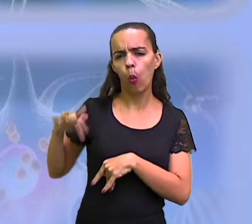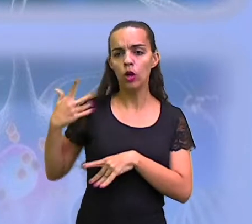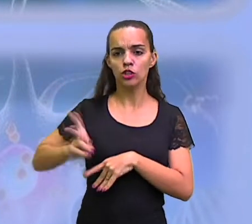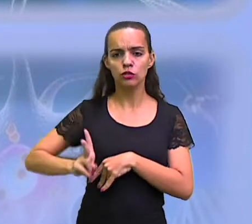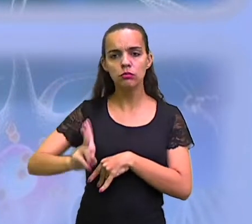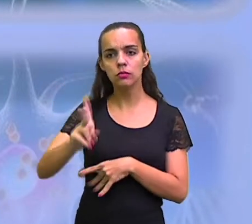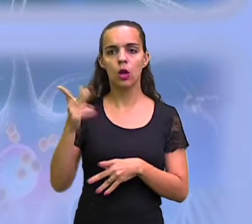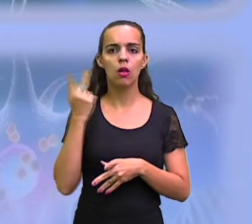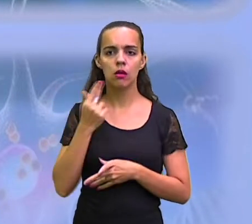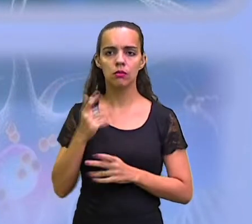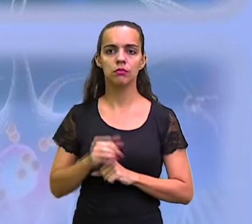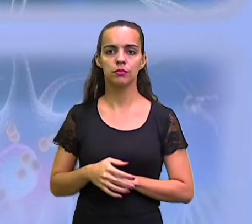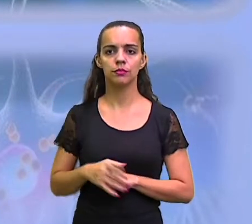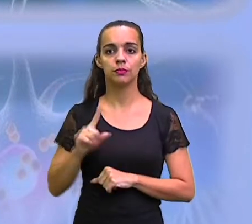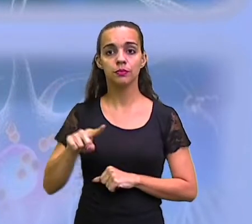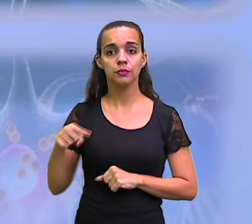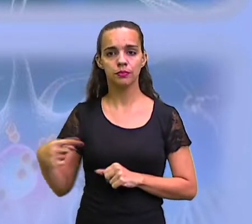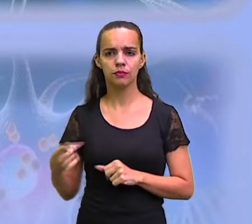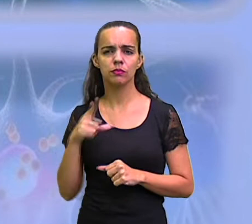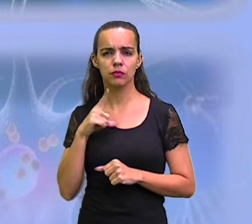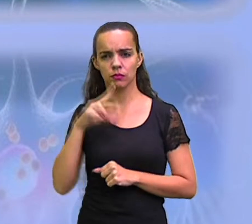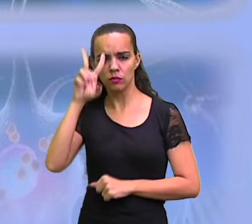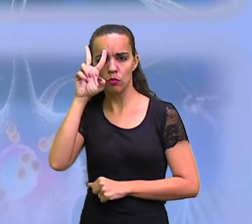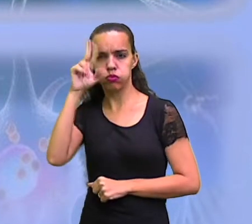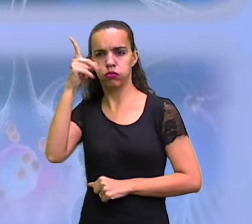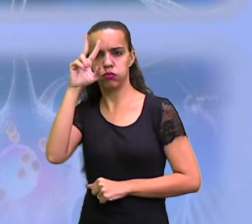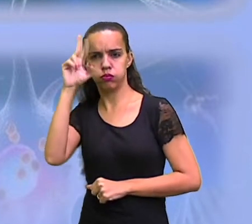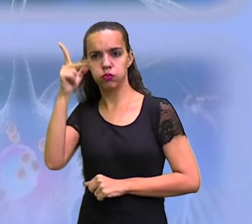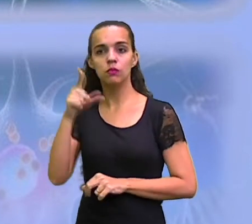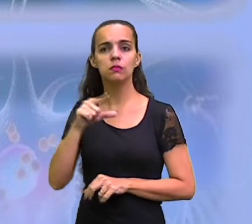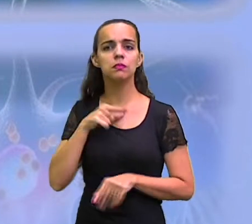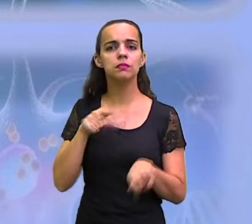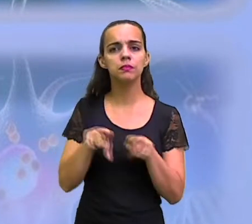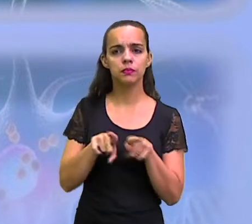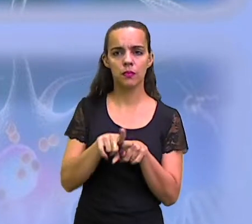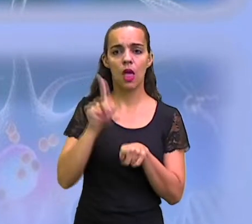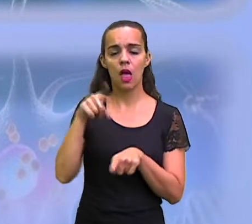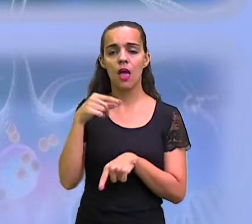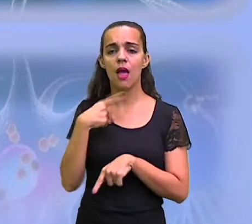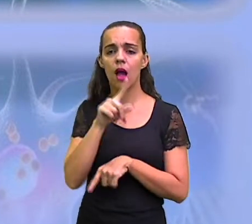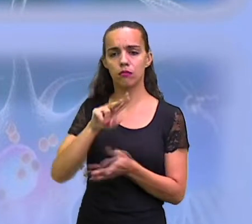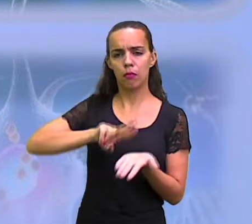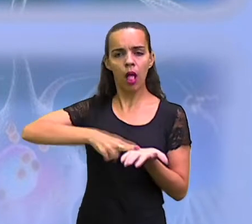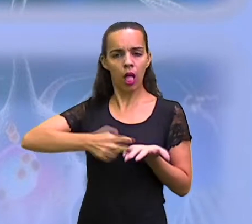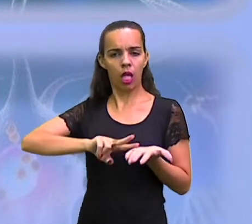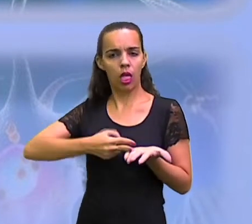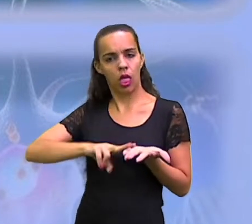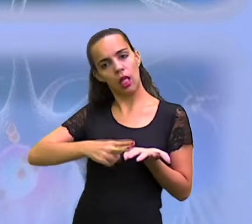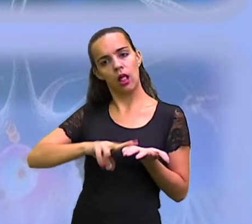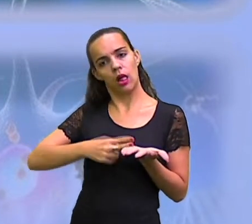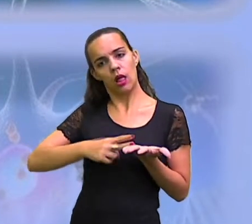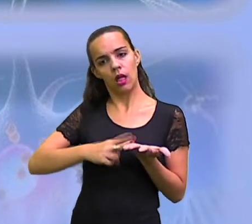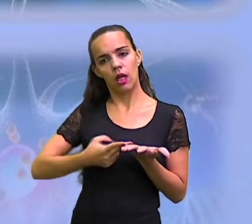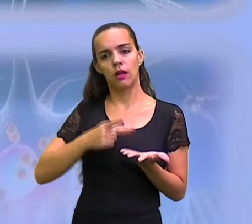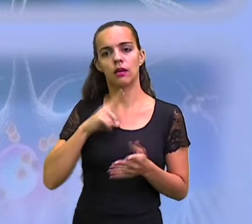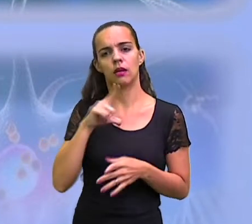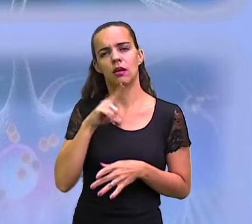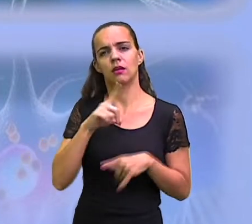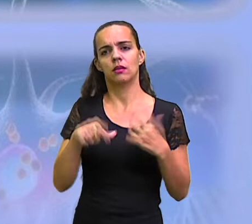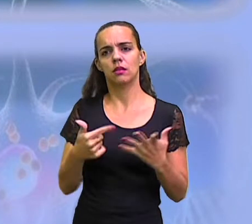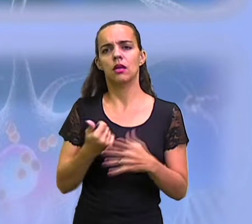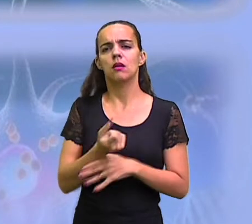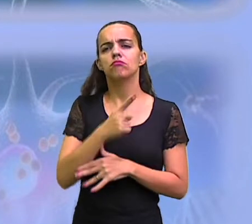mesmo? Um outro distúrbio que a gente deve falar é a epilepsia, que é um distúrbio que ocorre no